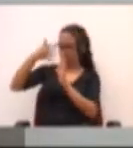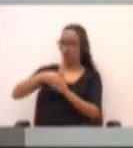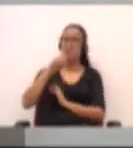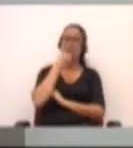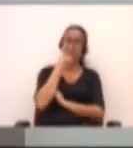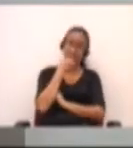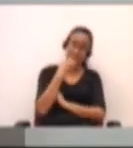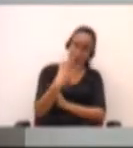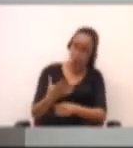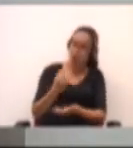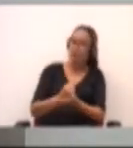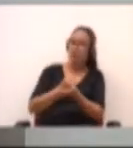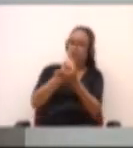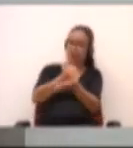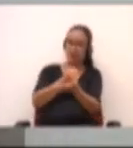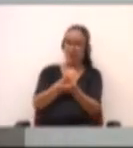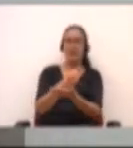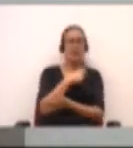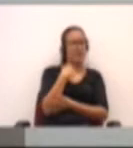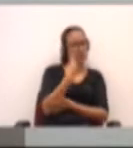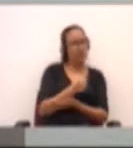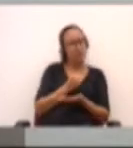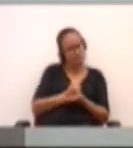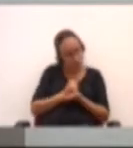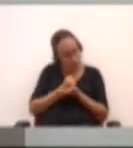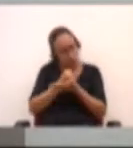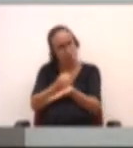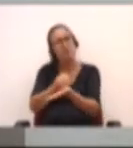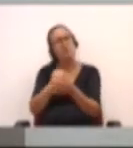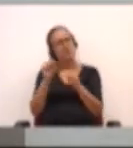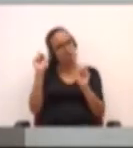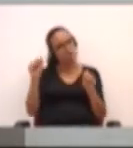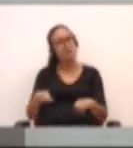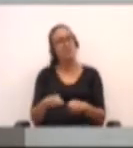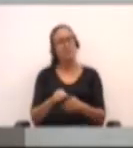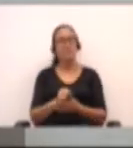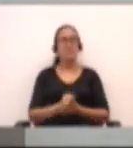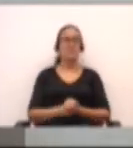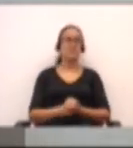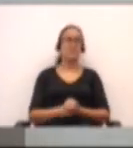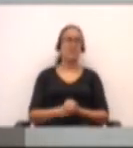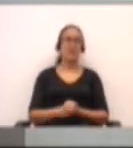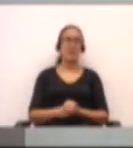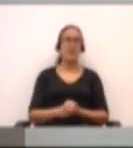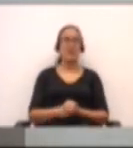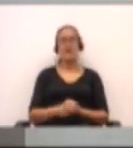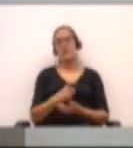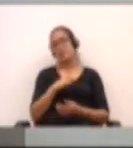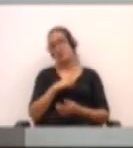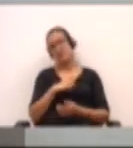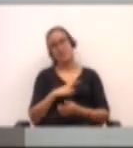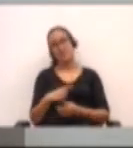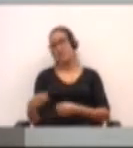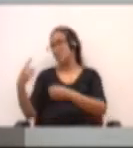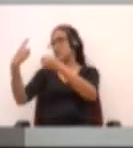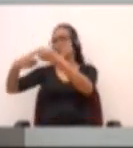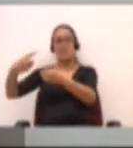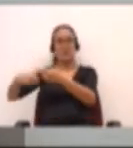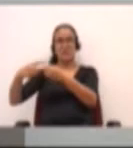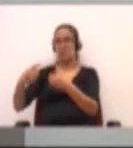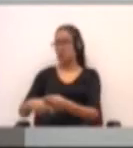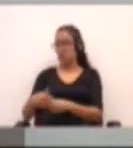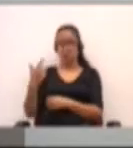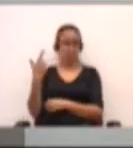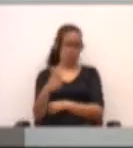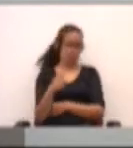uma ideia, presidente, nobres vereadores e a população aqui de Limeira. Até a Analândia, que não faz parte do trajeto do trem